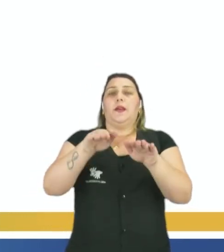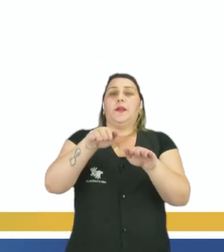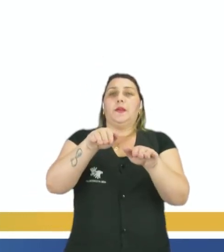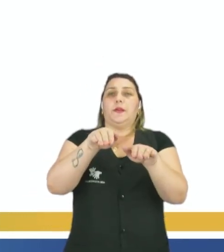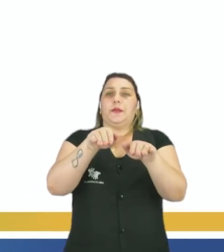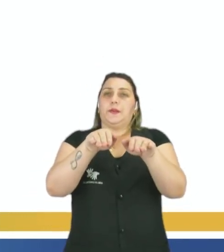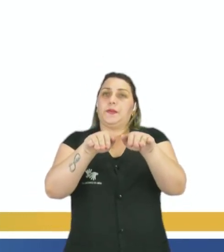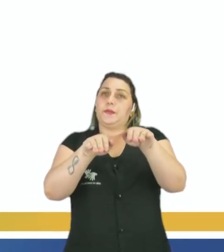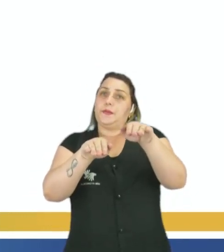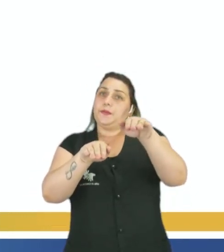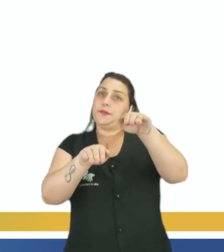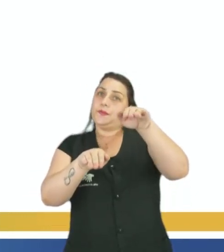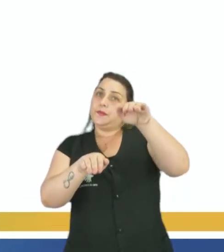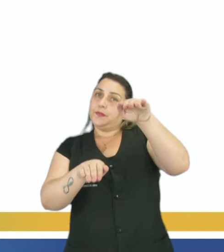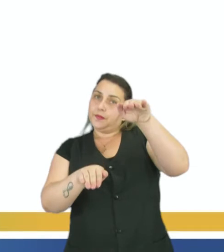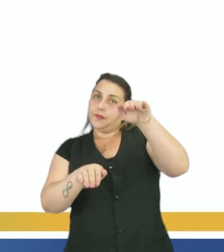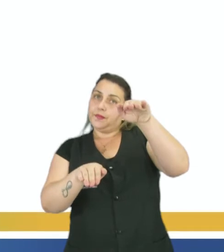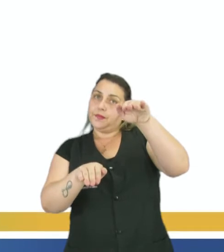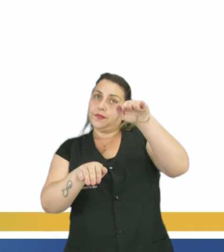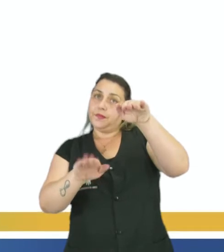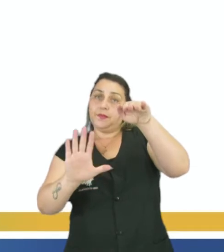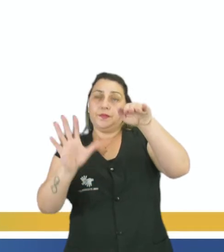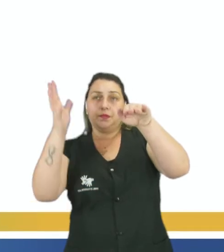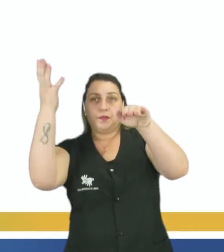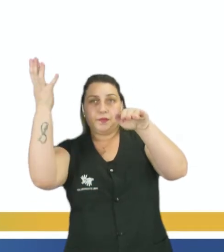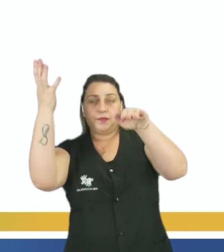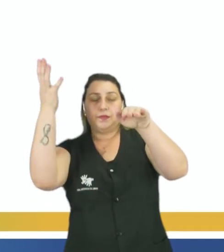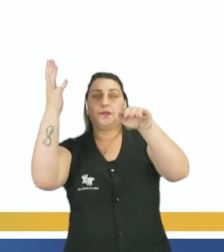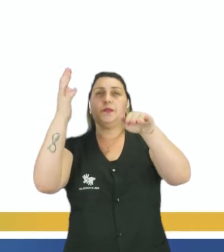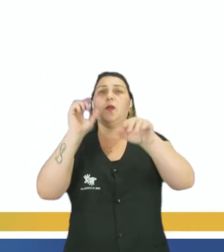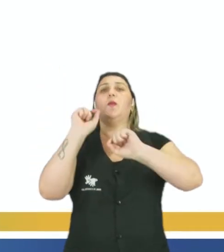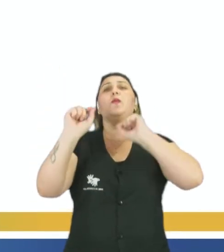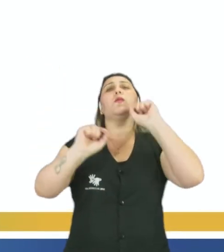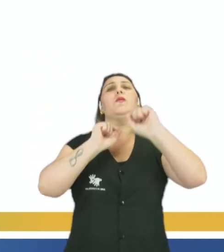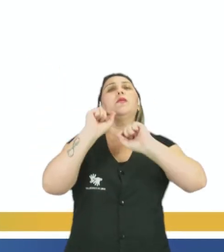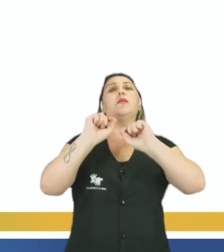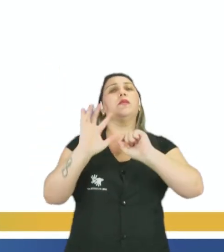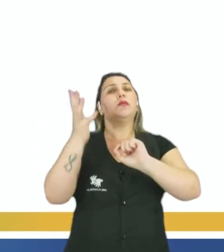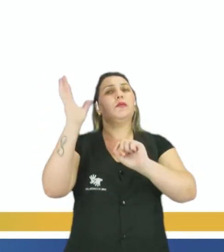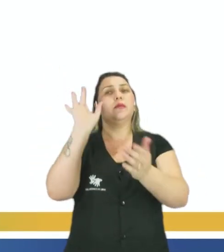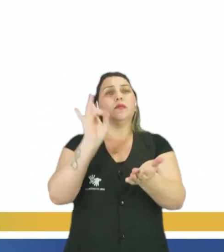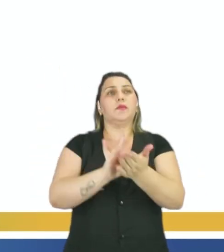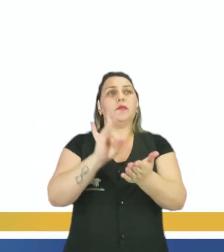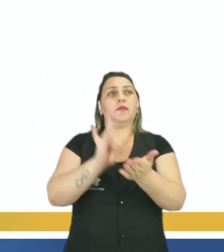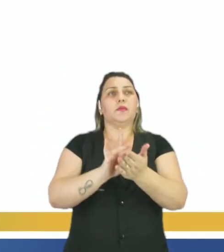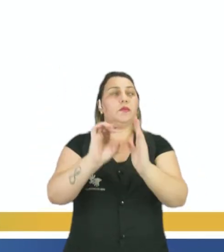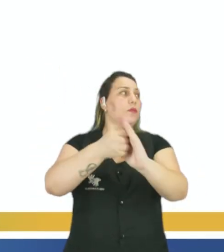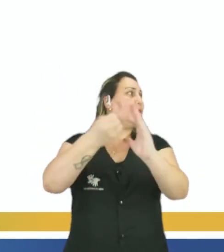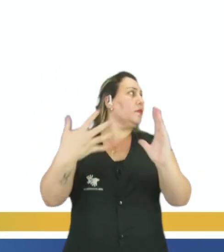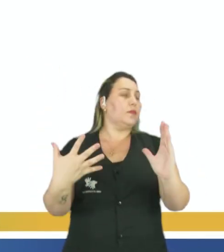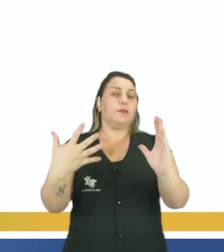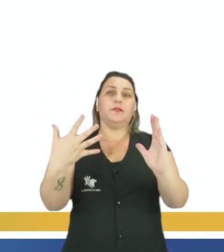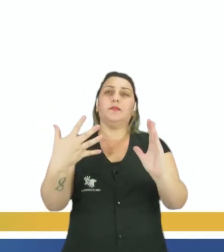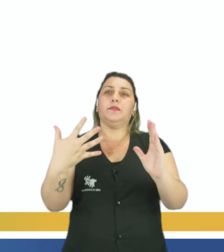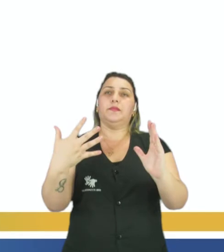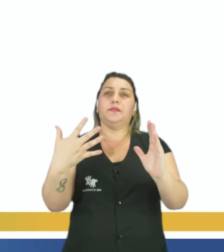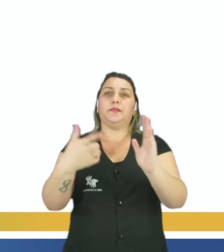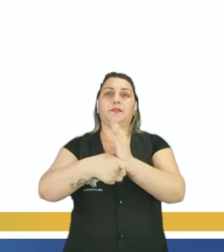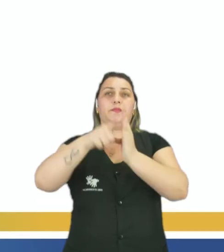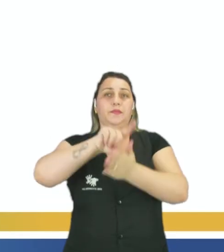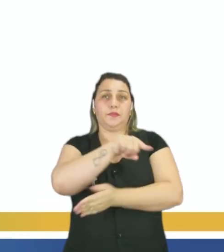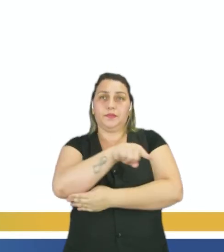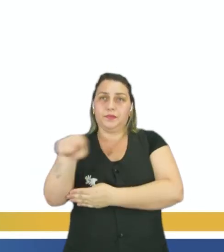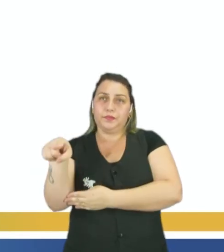proporcionalidade, quando acontecer a grandeza inversamente proporcional, como eu falei na característica anterior para vocês,